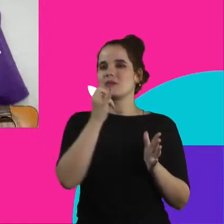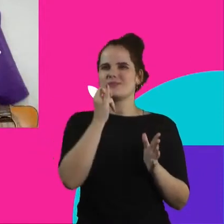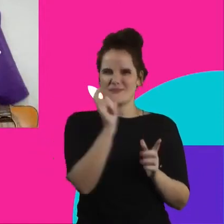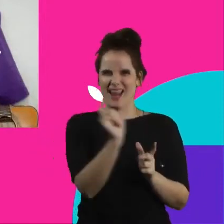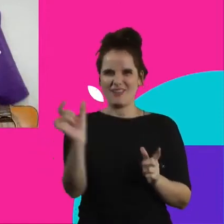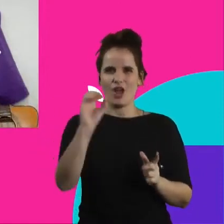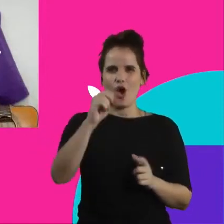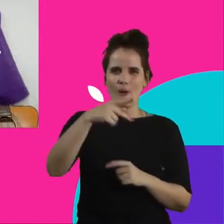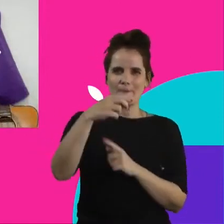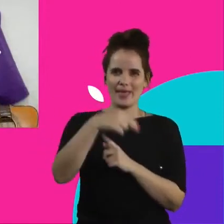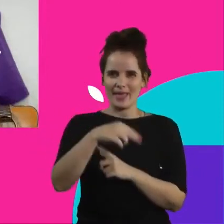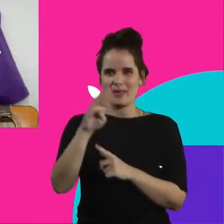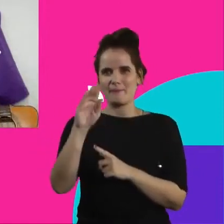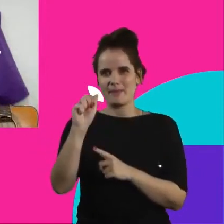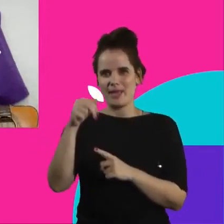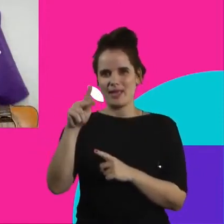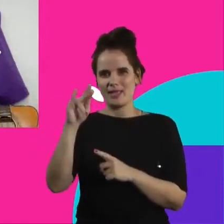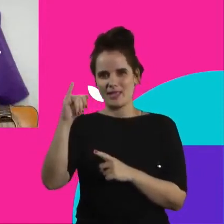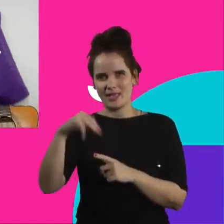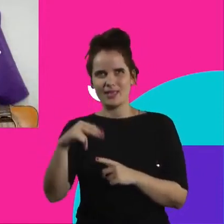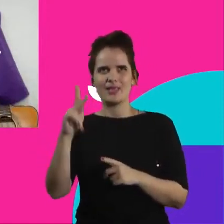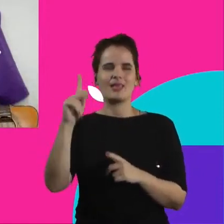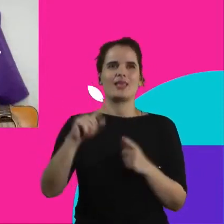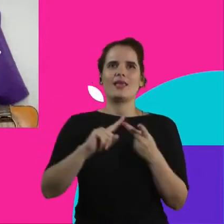as criptomoedas, blockchain, NFTs,